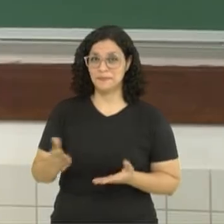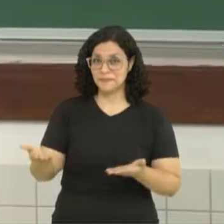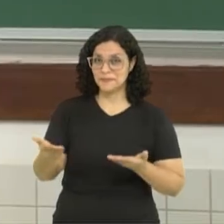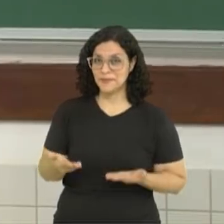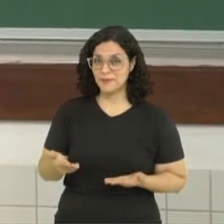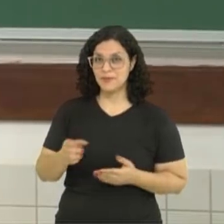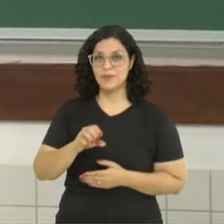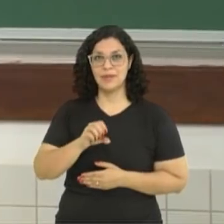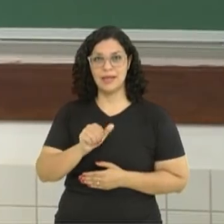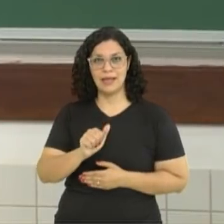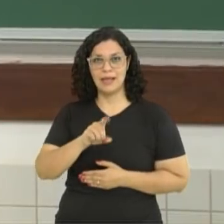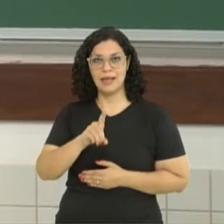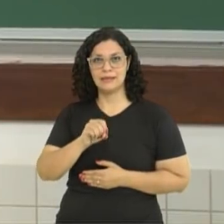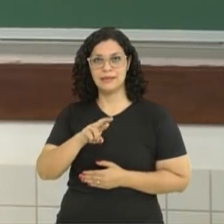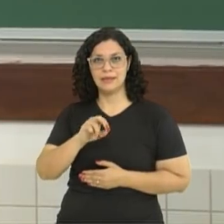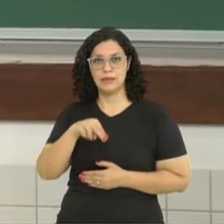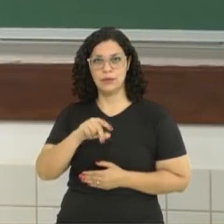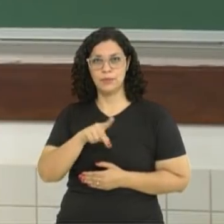Bem-vindos, eu sou Adriano, professor de artes.